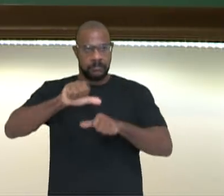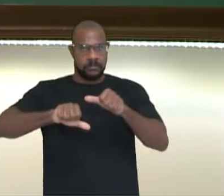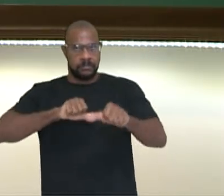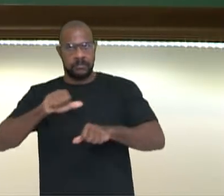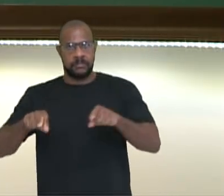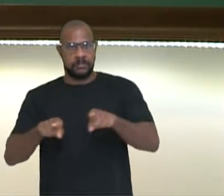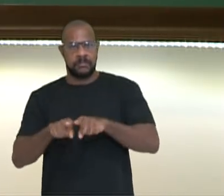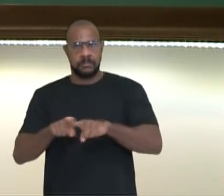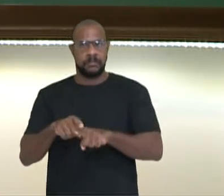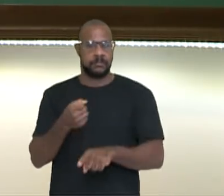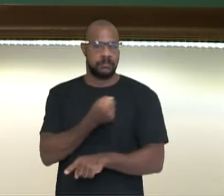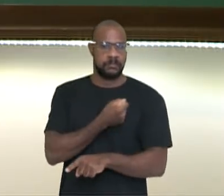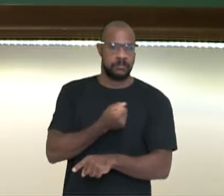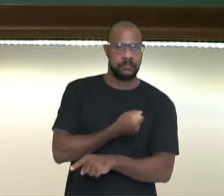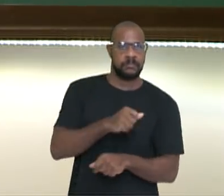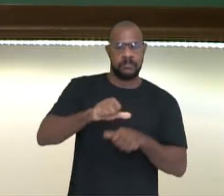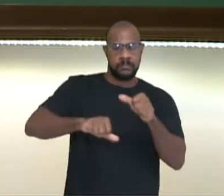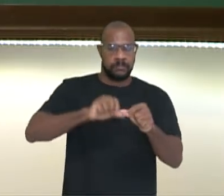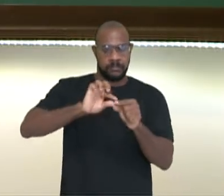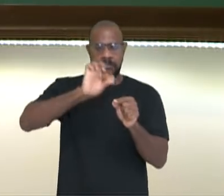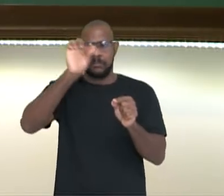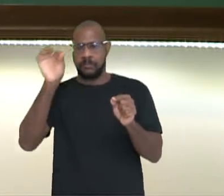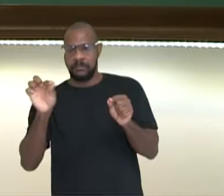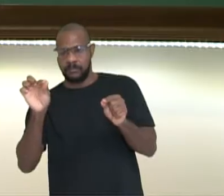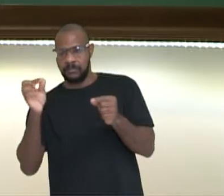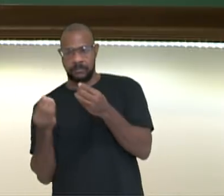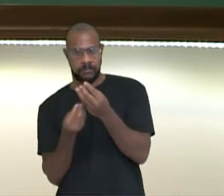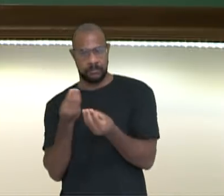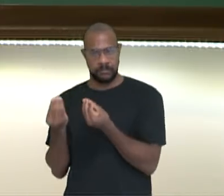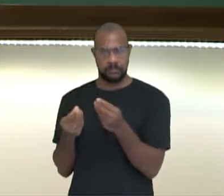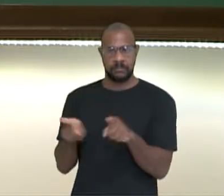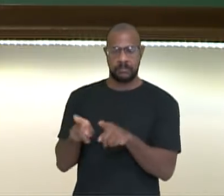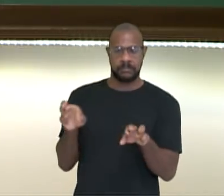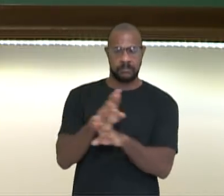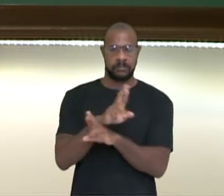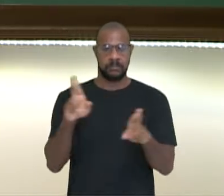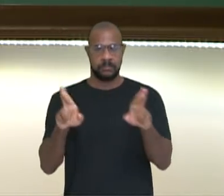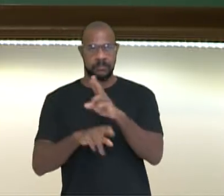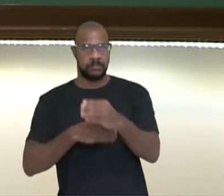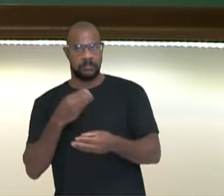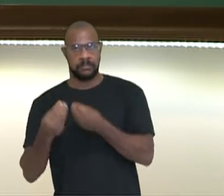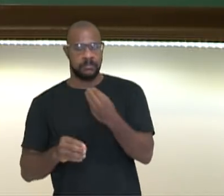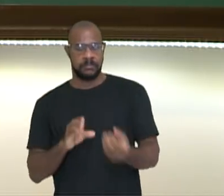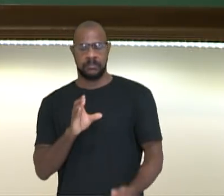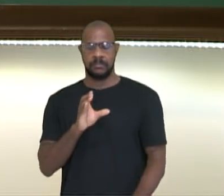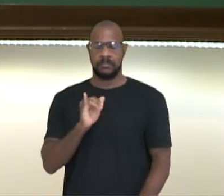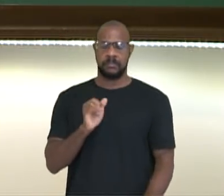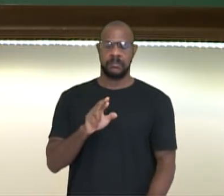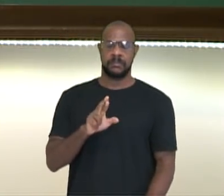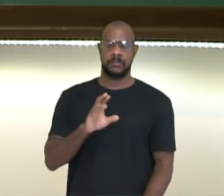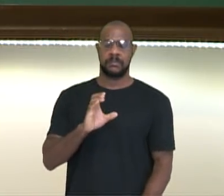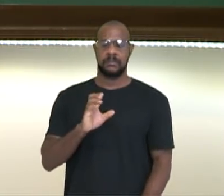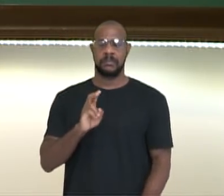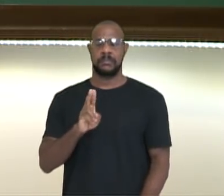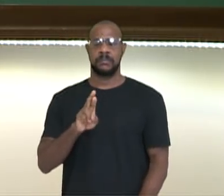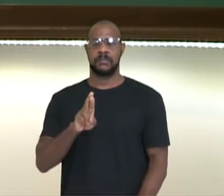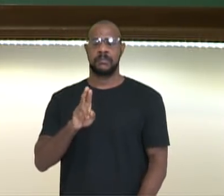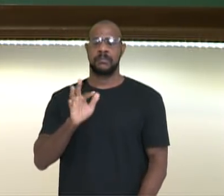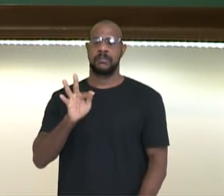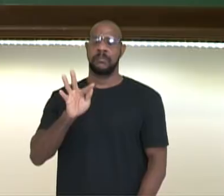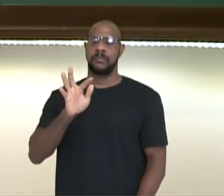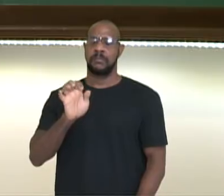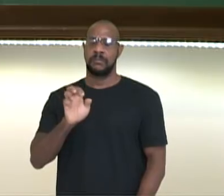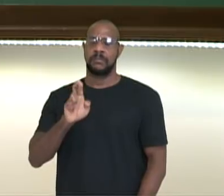de medidas de circunferência e também relações dentro dessa circunferência com o comprimento dela e